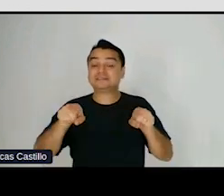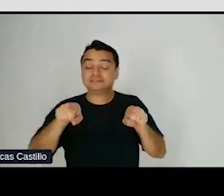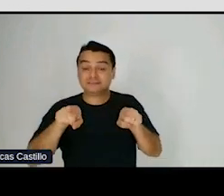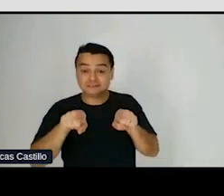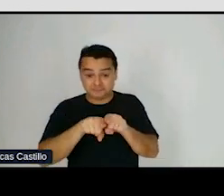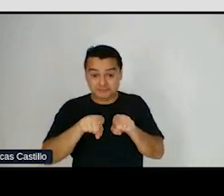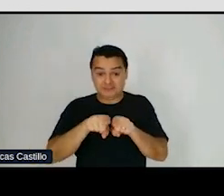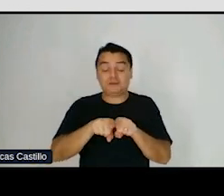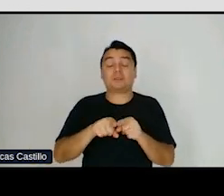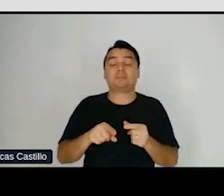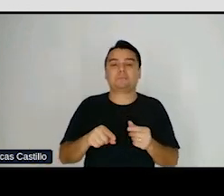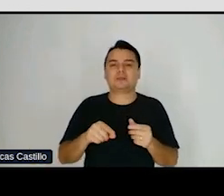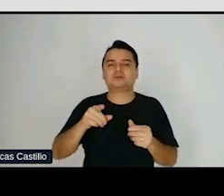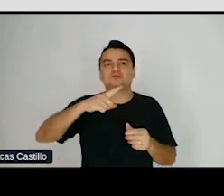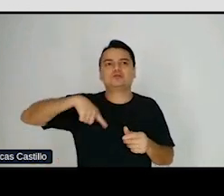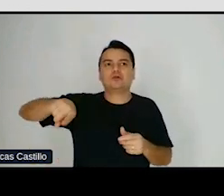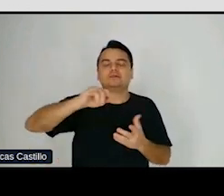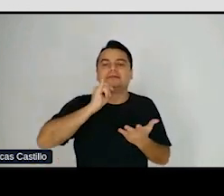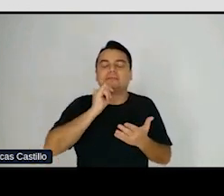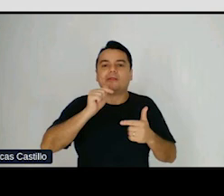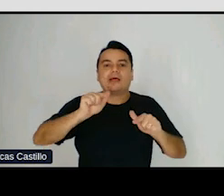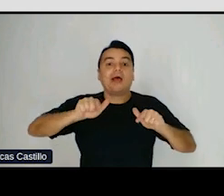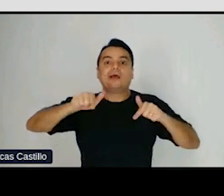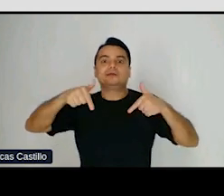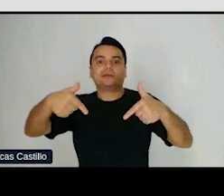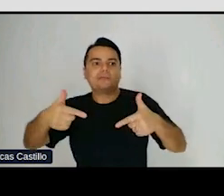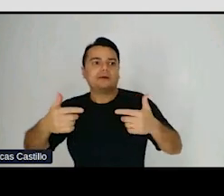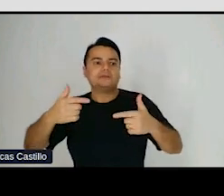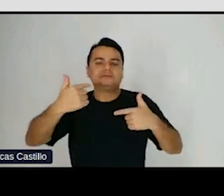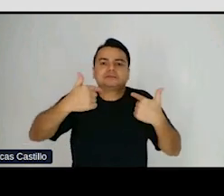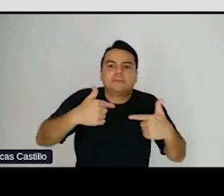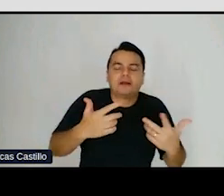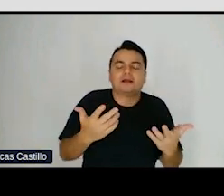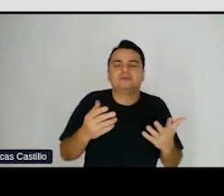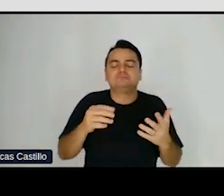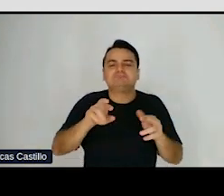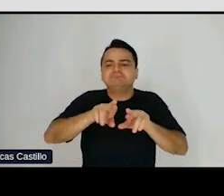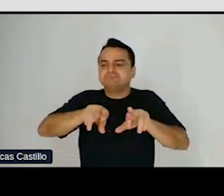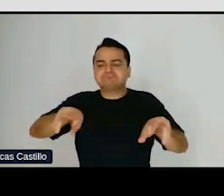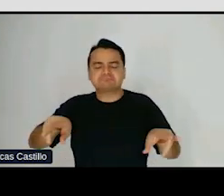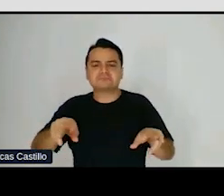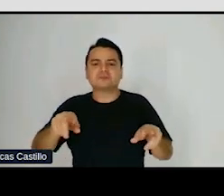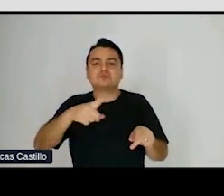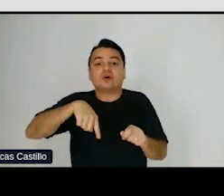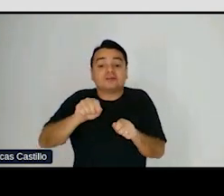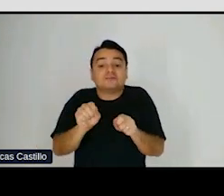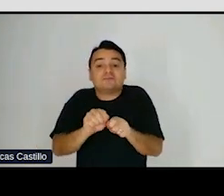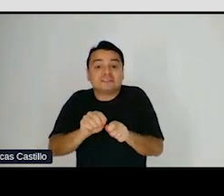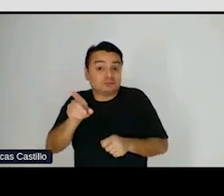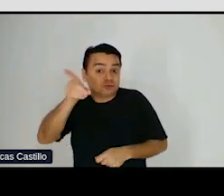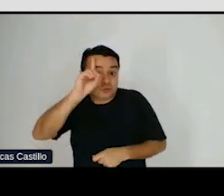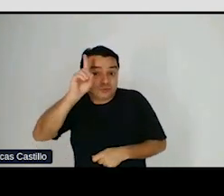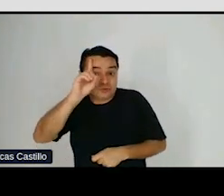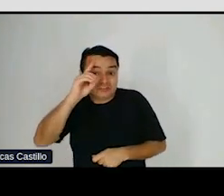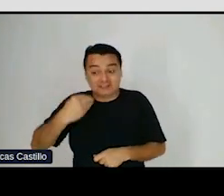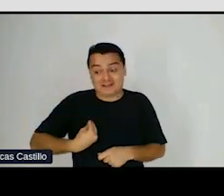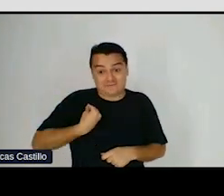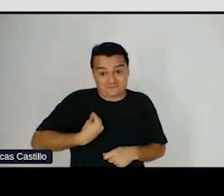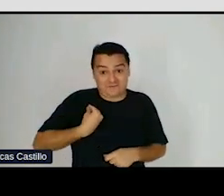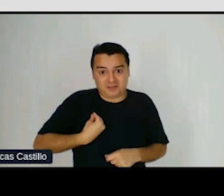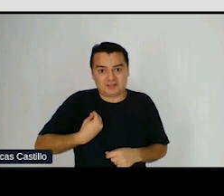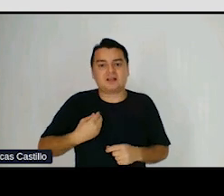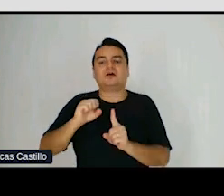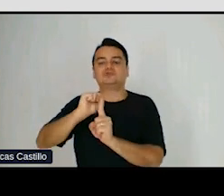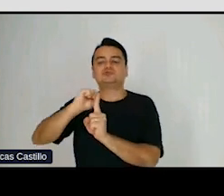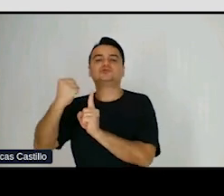são atitudes, são as ações que a gente vai construindo aos poucos e que vai refletindo na sociedade. E quando a